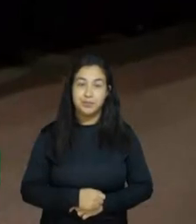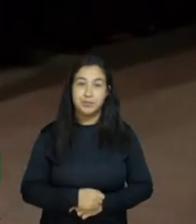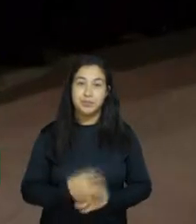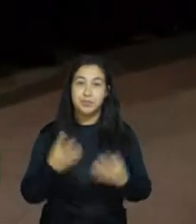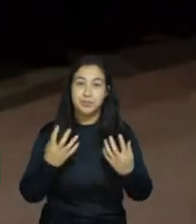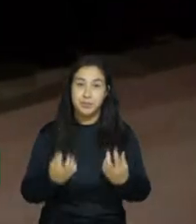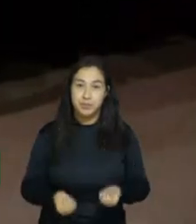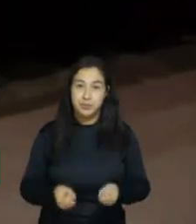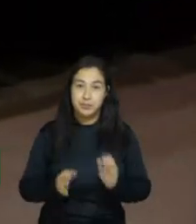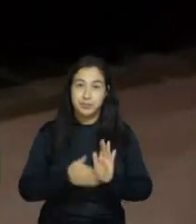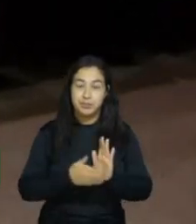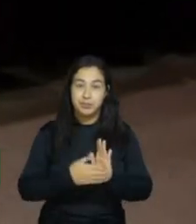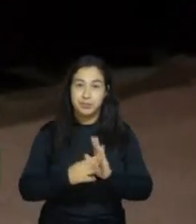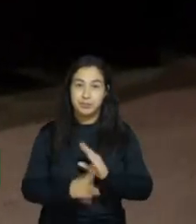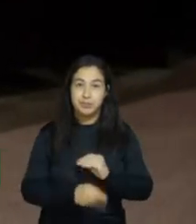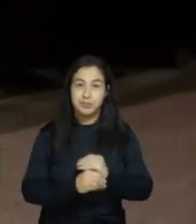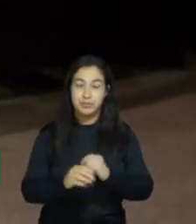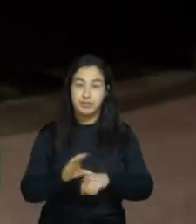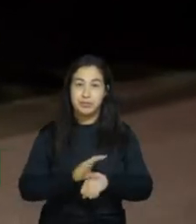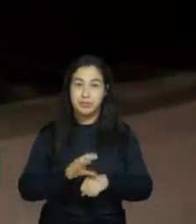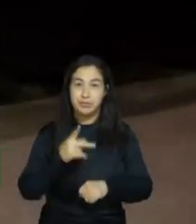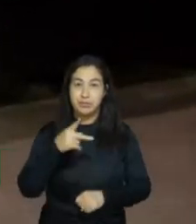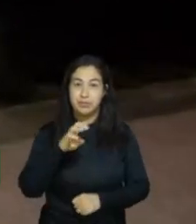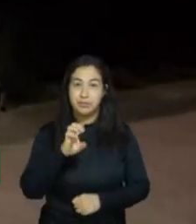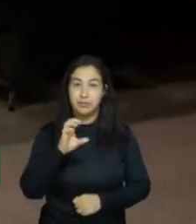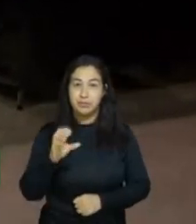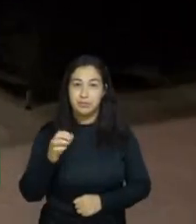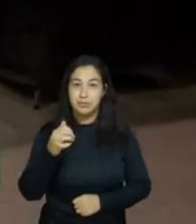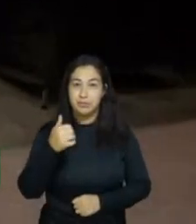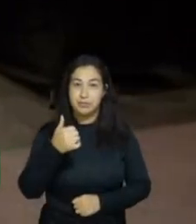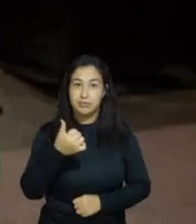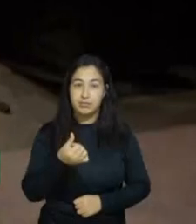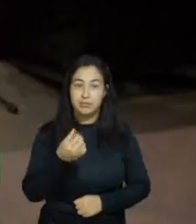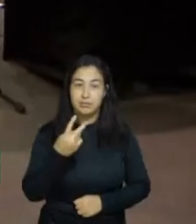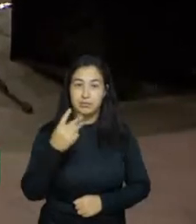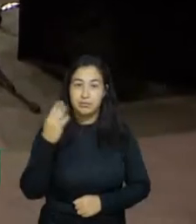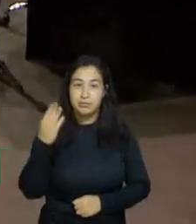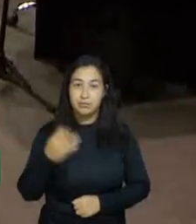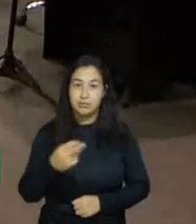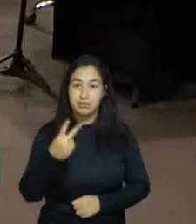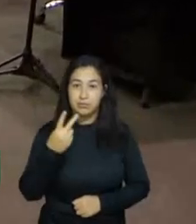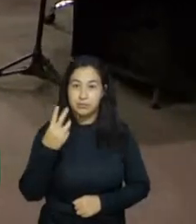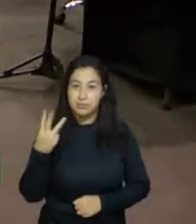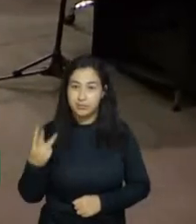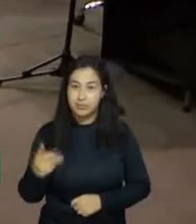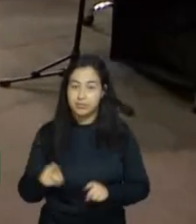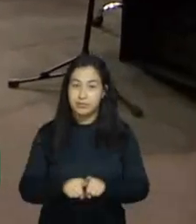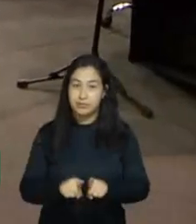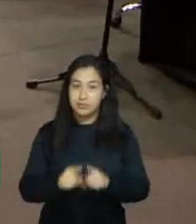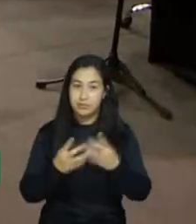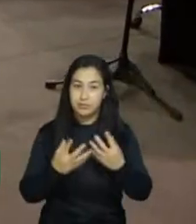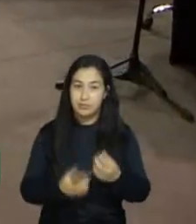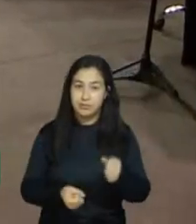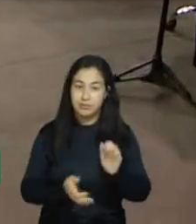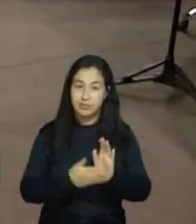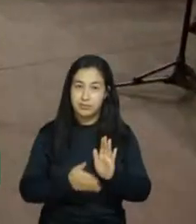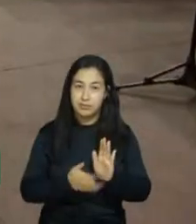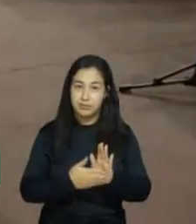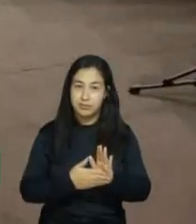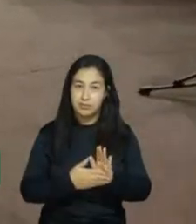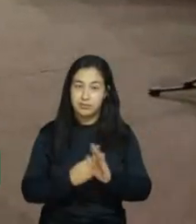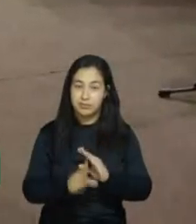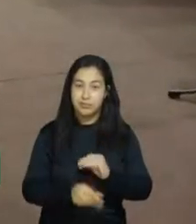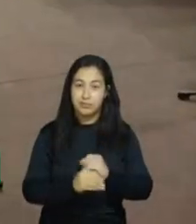admissibilidade da proposta de emenda à Constituição, PEC número 6/2023, e admissibilidade da proposta de emenda à Constituição,